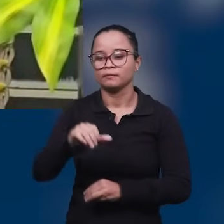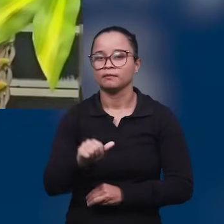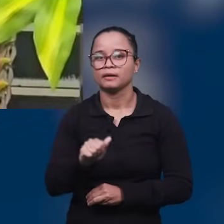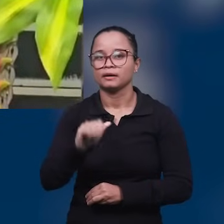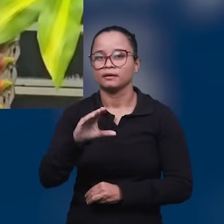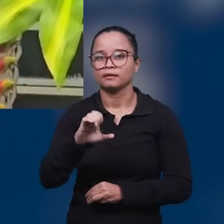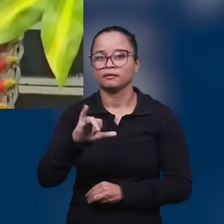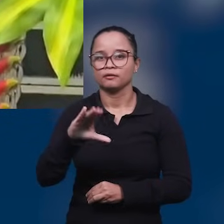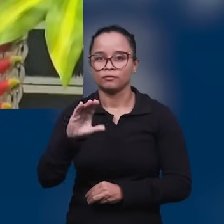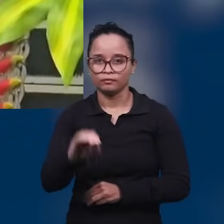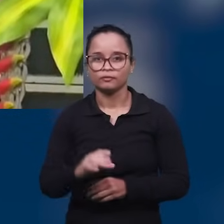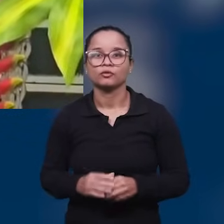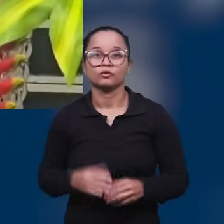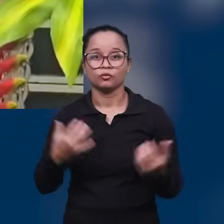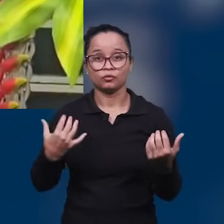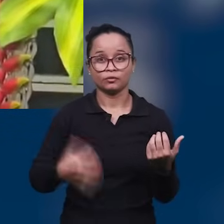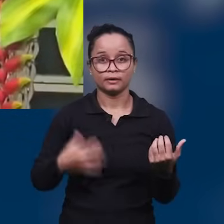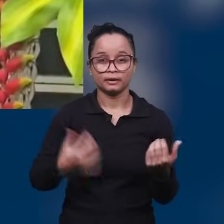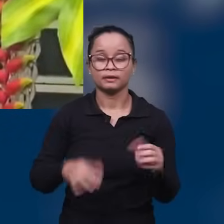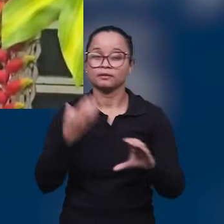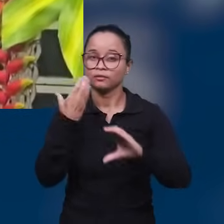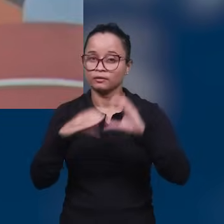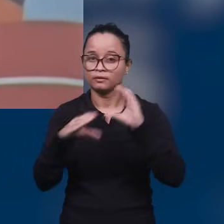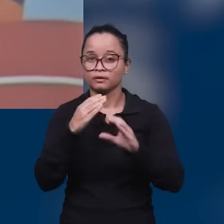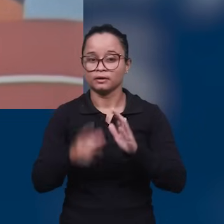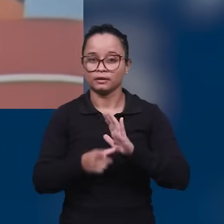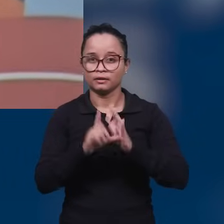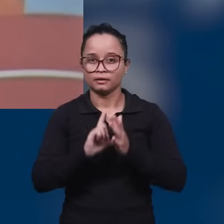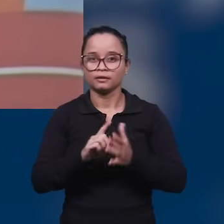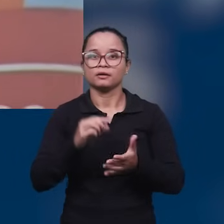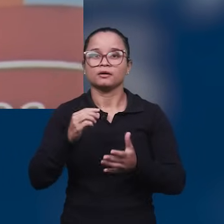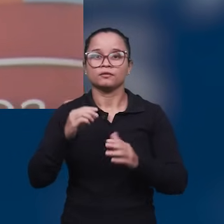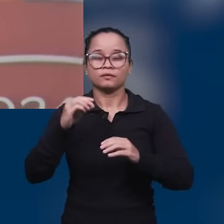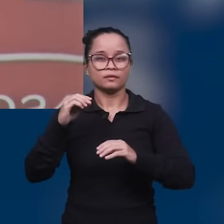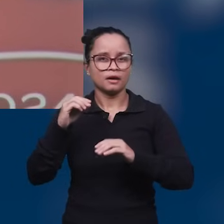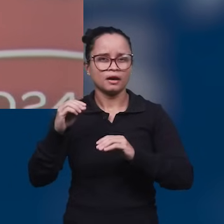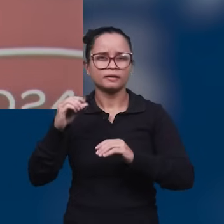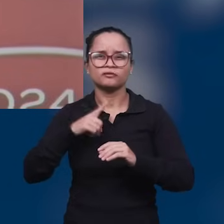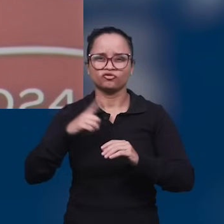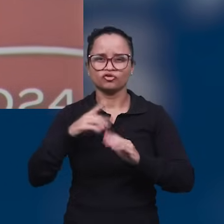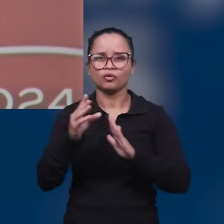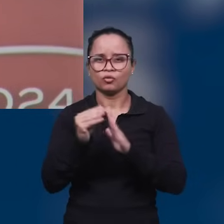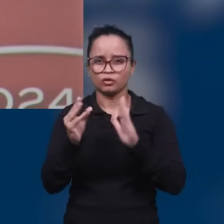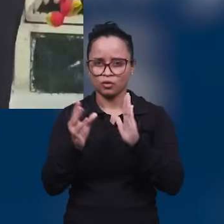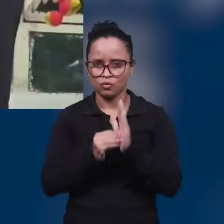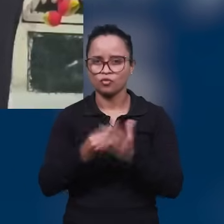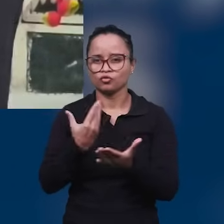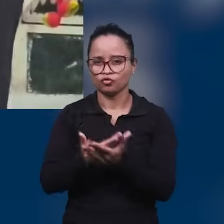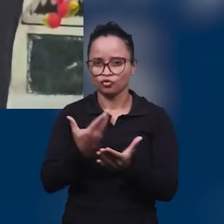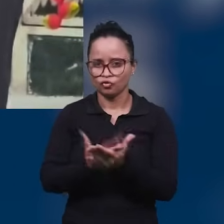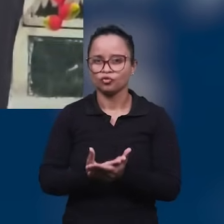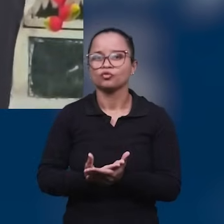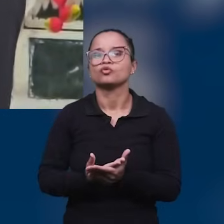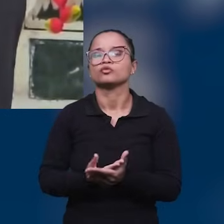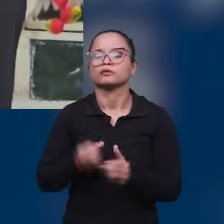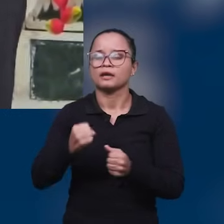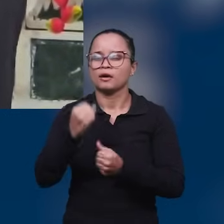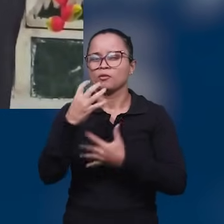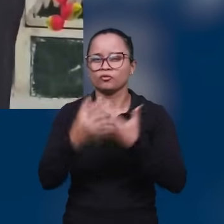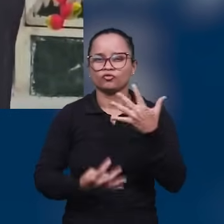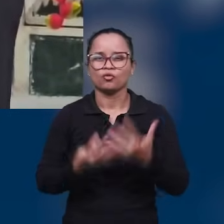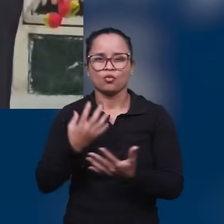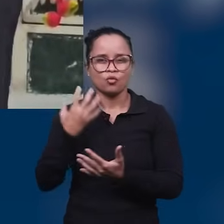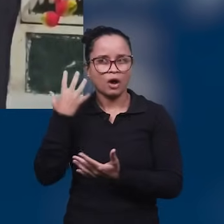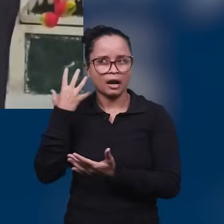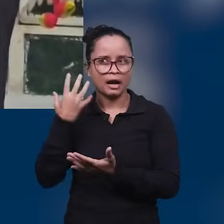foram chamados para exercer funções na igreja local. Um casal agora integra o grupo de louvor e uma serva passou a